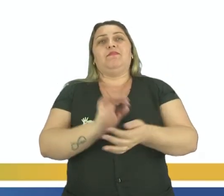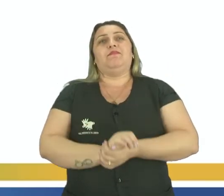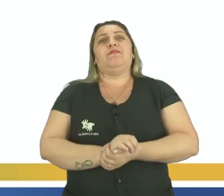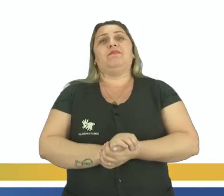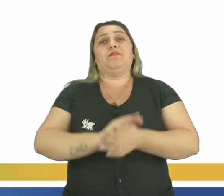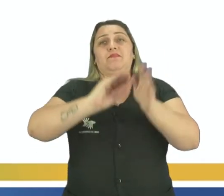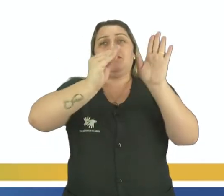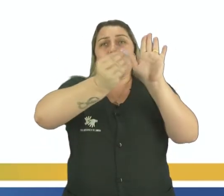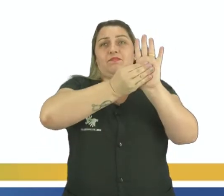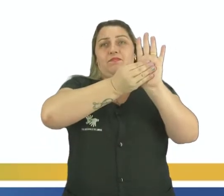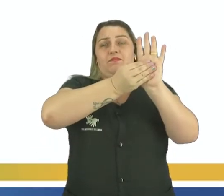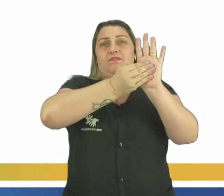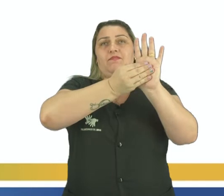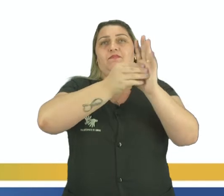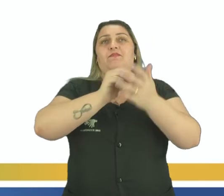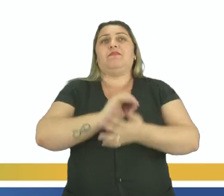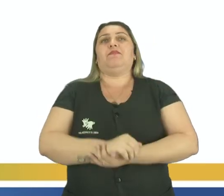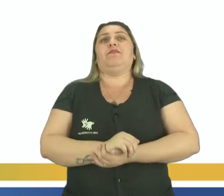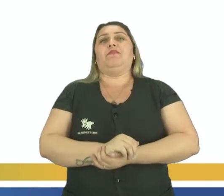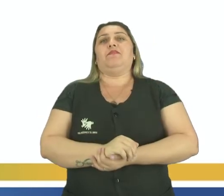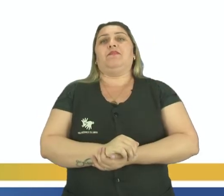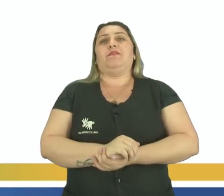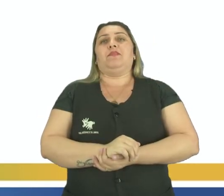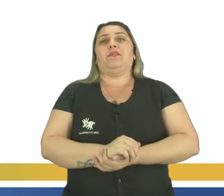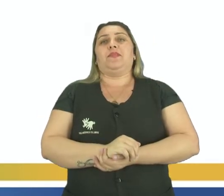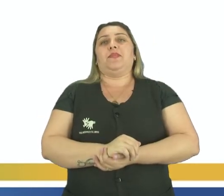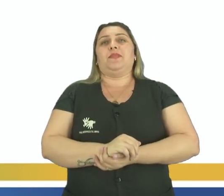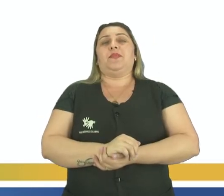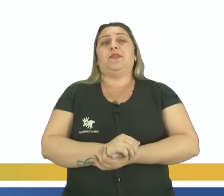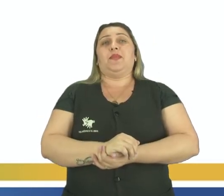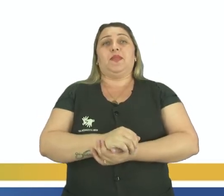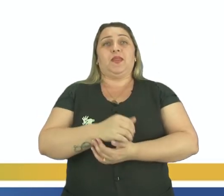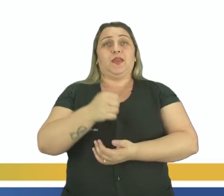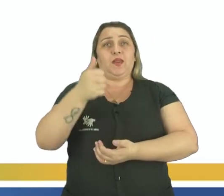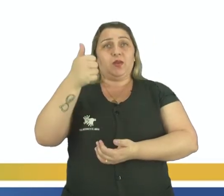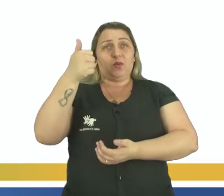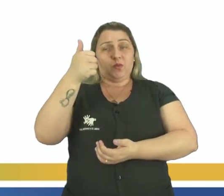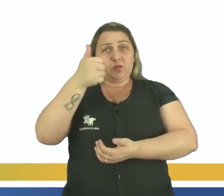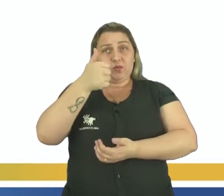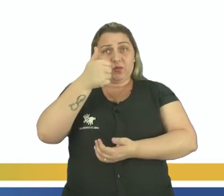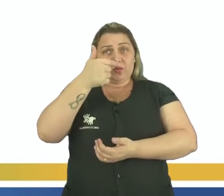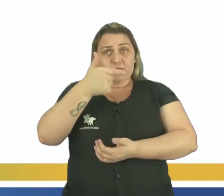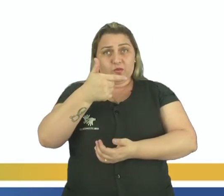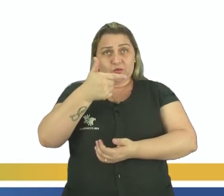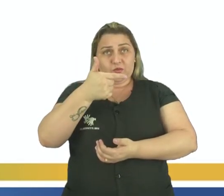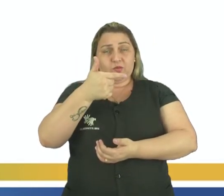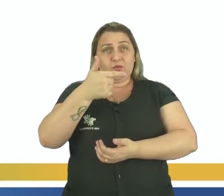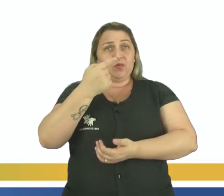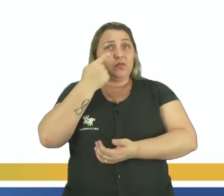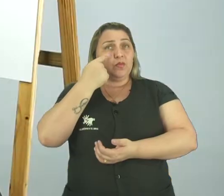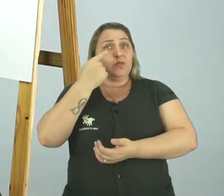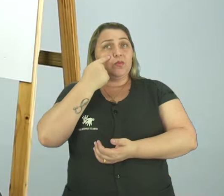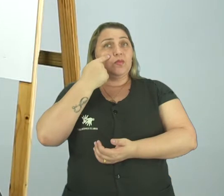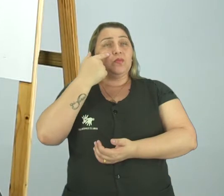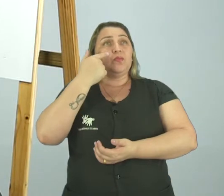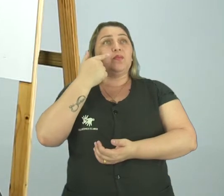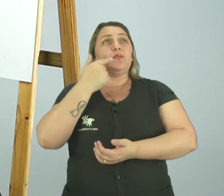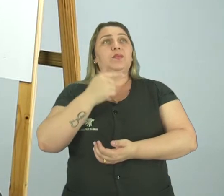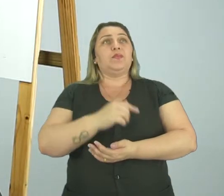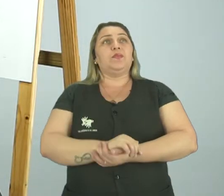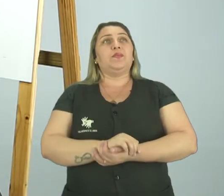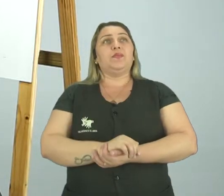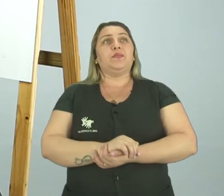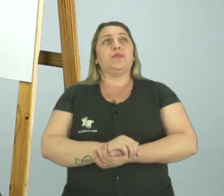eu vou adicionar. Eu vou ter, né, 2, veja aqui comigo. Eu vou